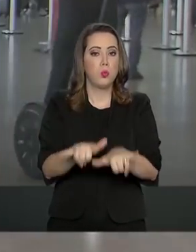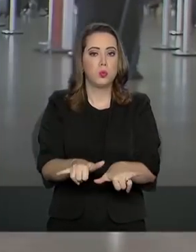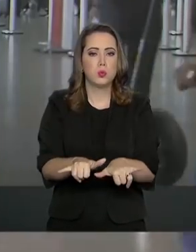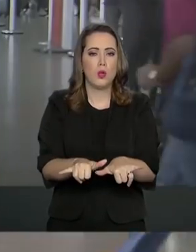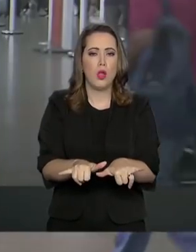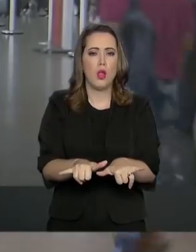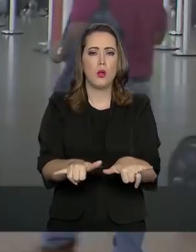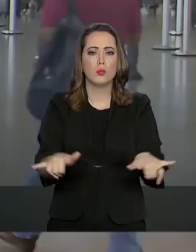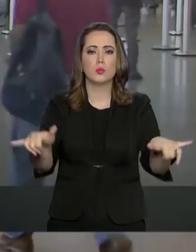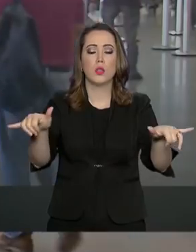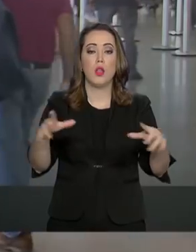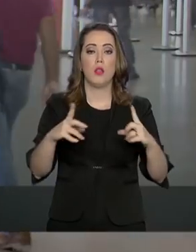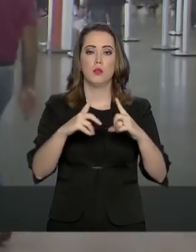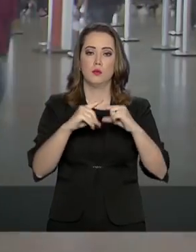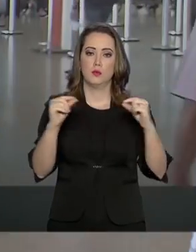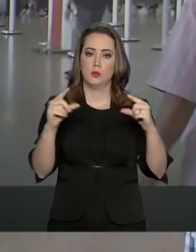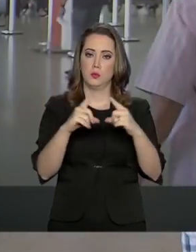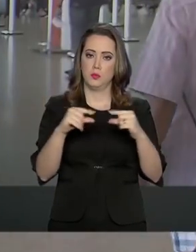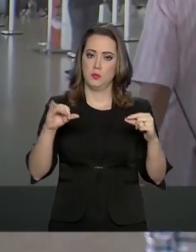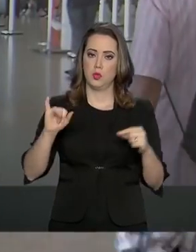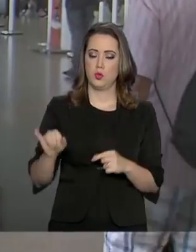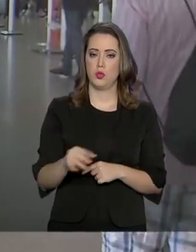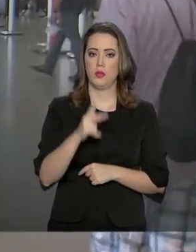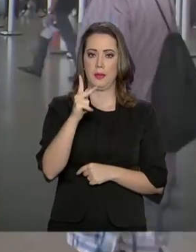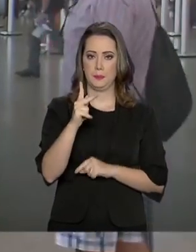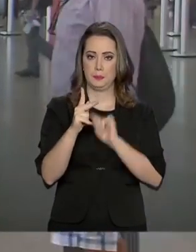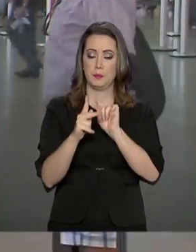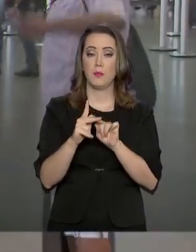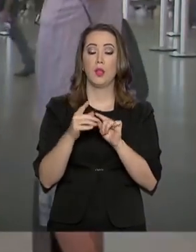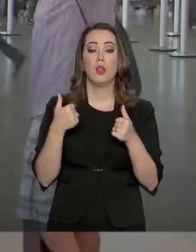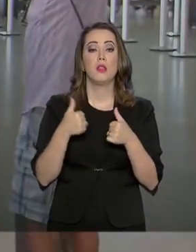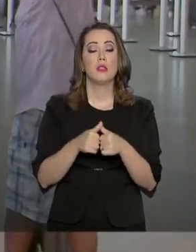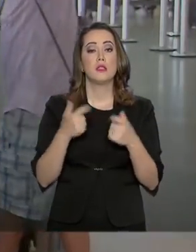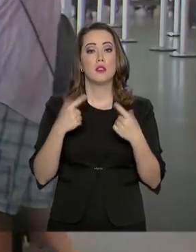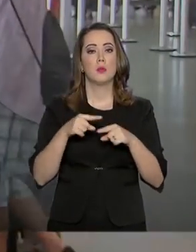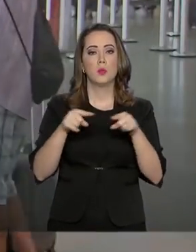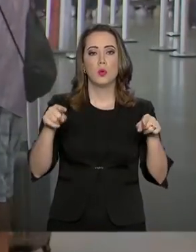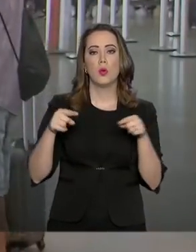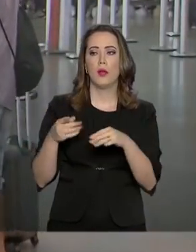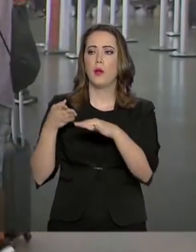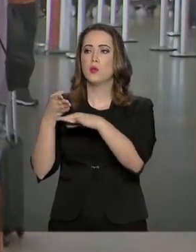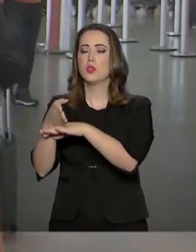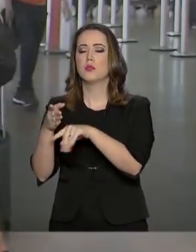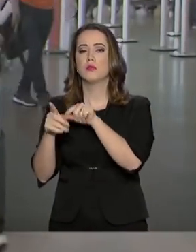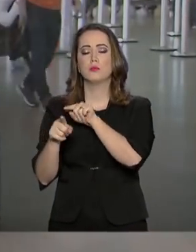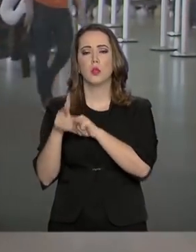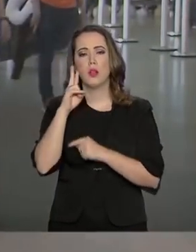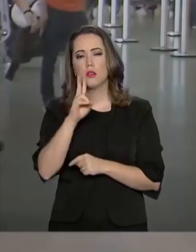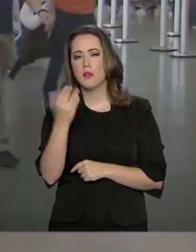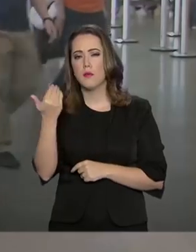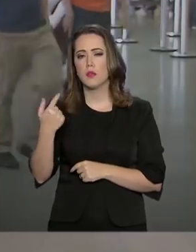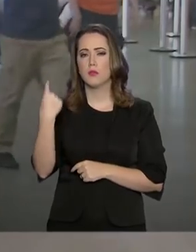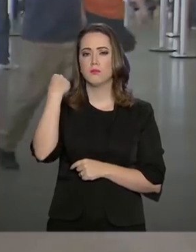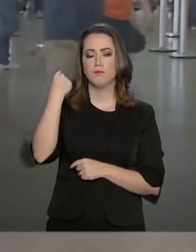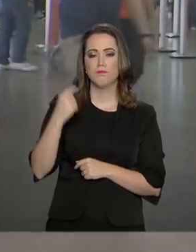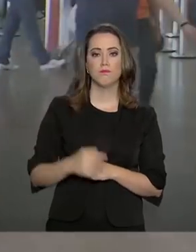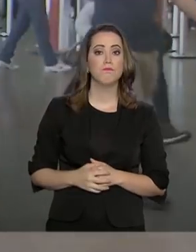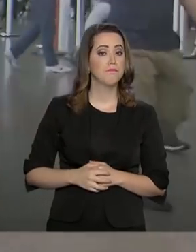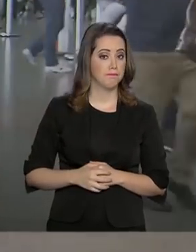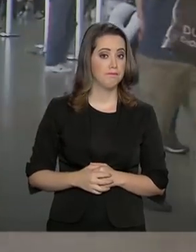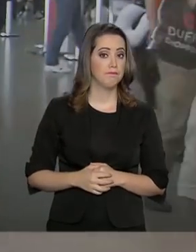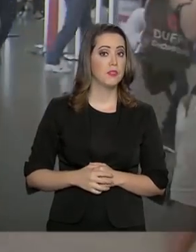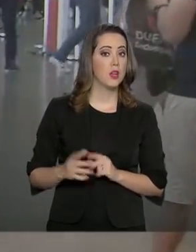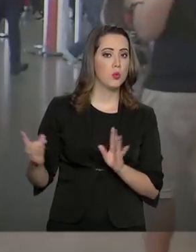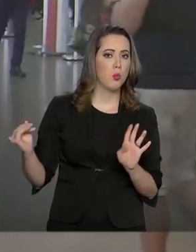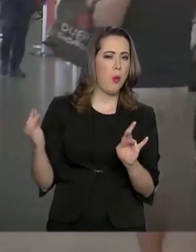o Aeroporto Internacional Juscelino Kubitschek. Nós estamos no saguão de embarque. Como vocês podem ver aqui atrás de mim, o movimento